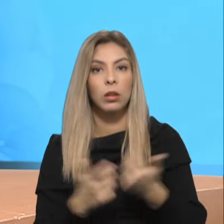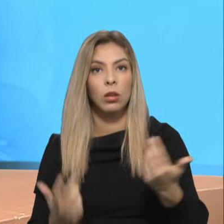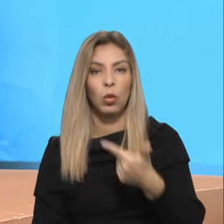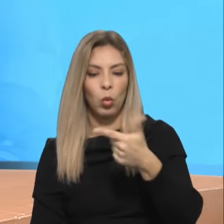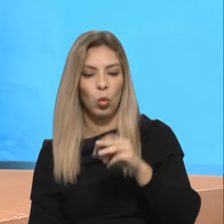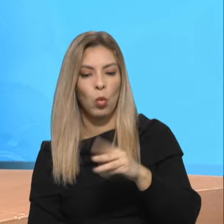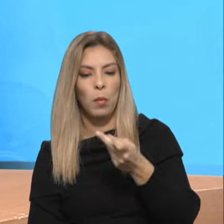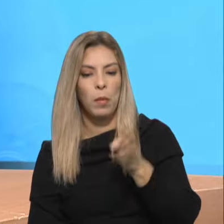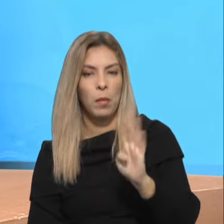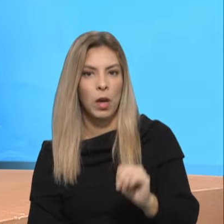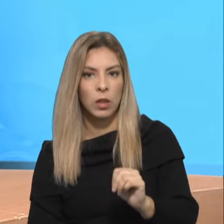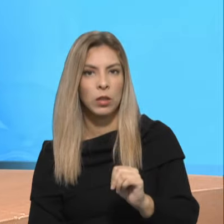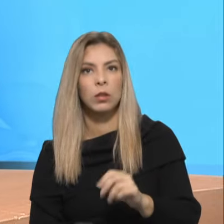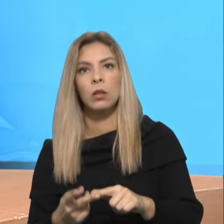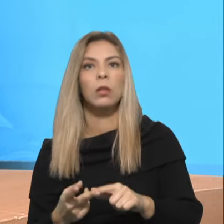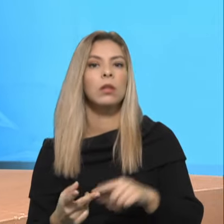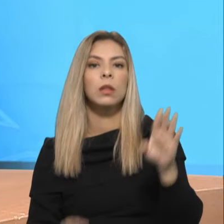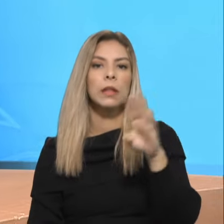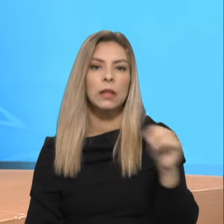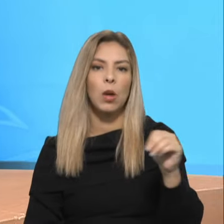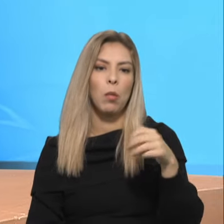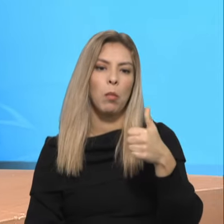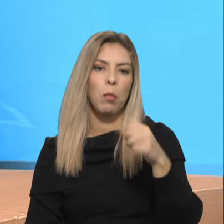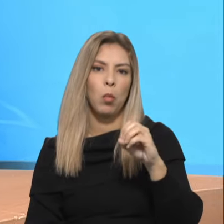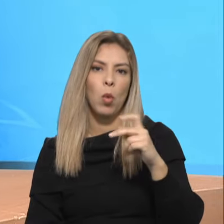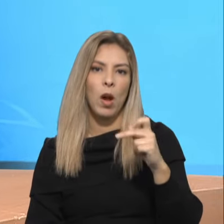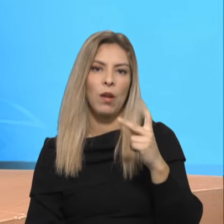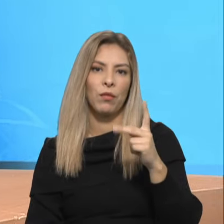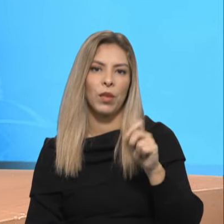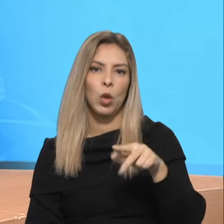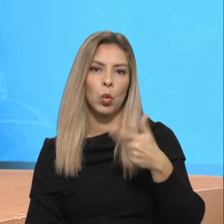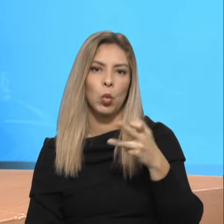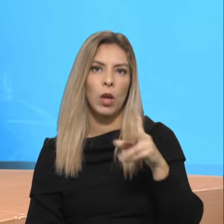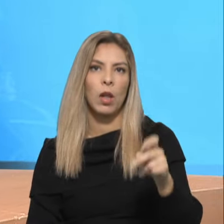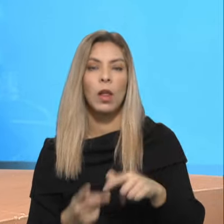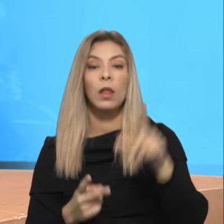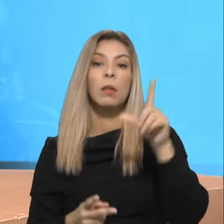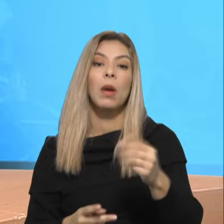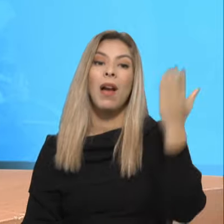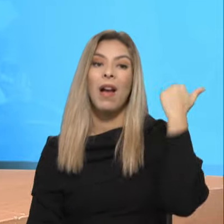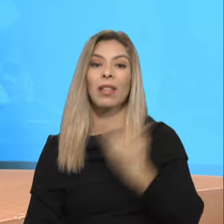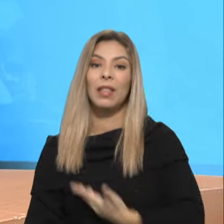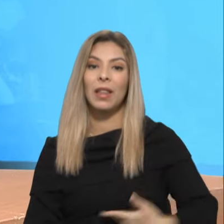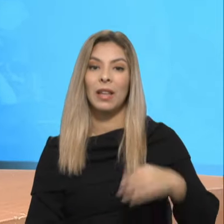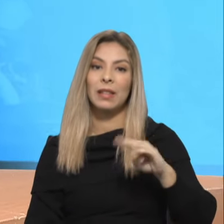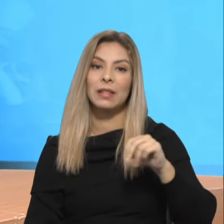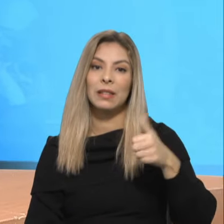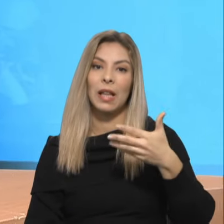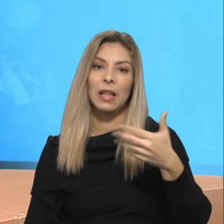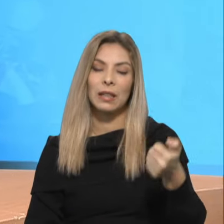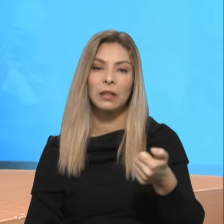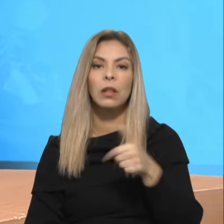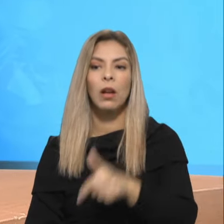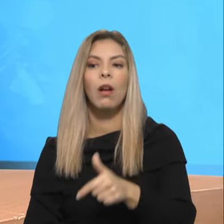Aquino, como, por exemplo, São Boaventura, como, por exemplo, anteriormente no século V, Santo Agostinho. Qualquer um destes três não conseguia